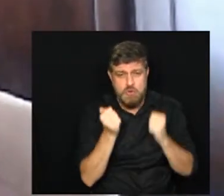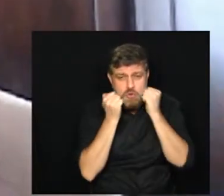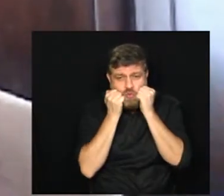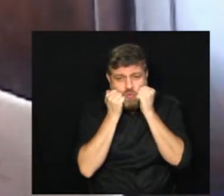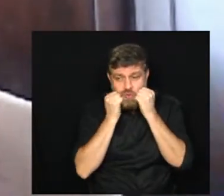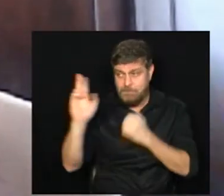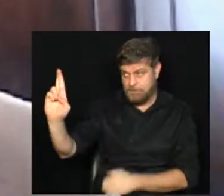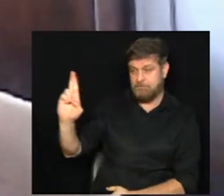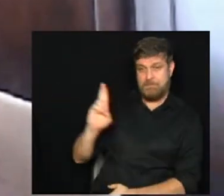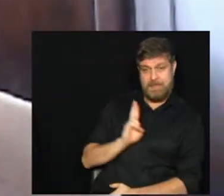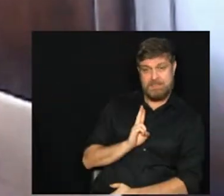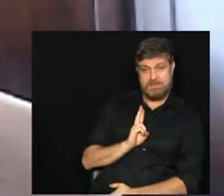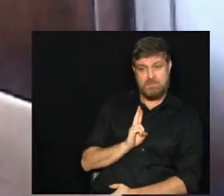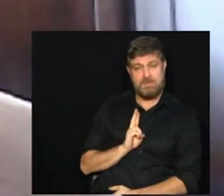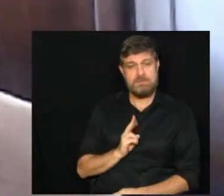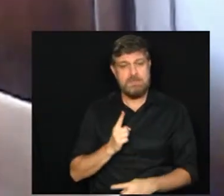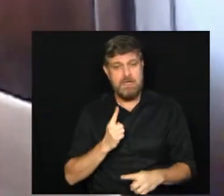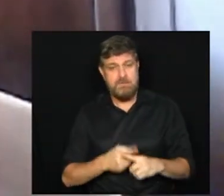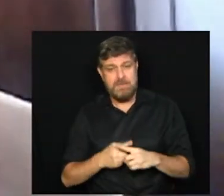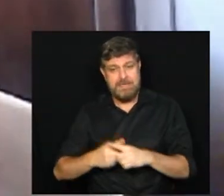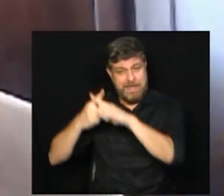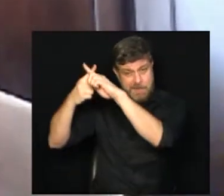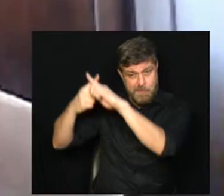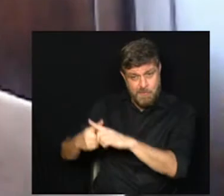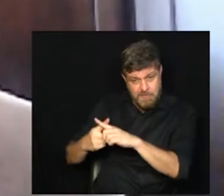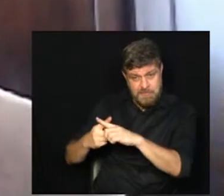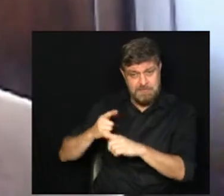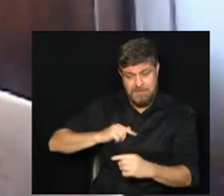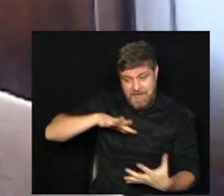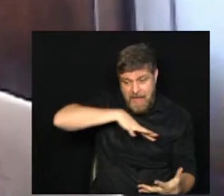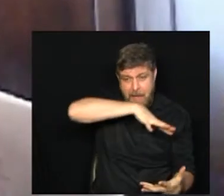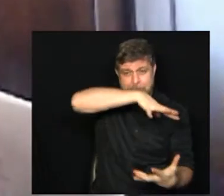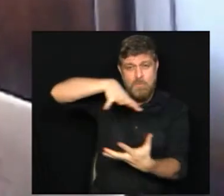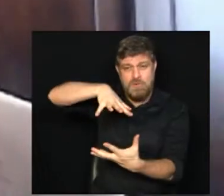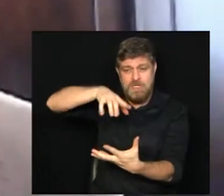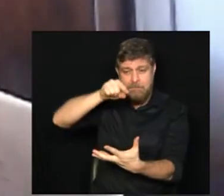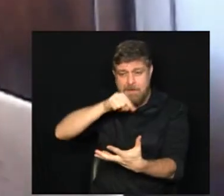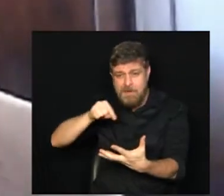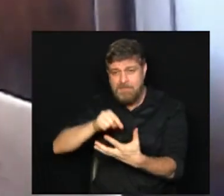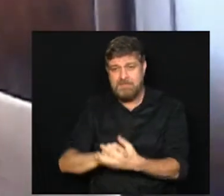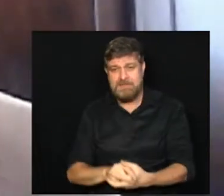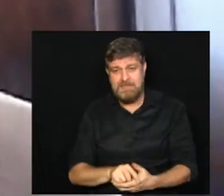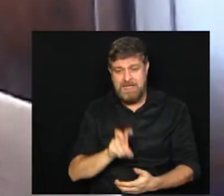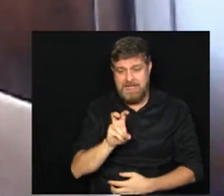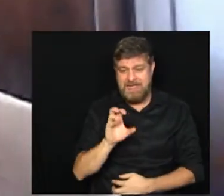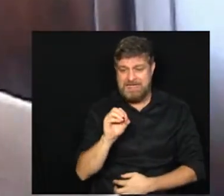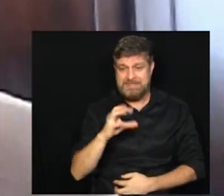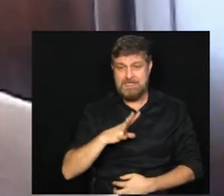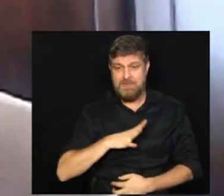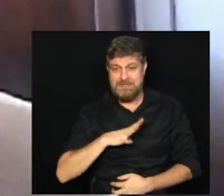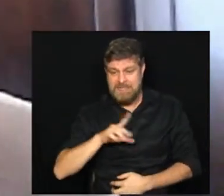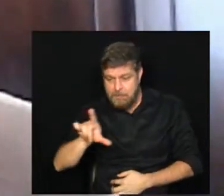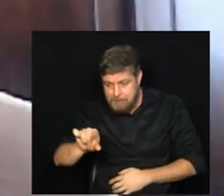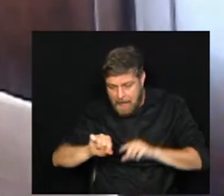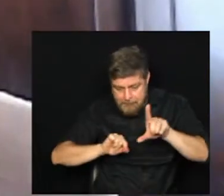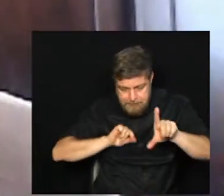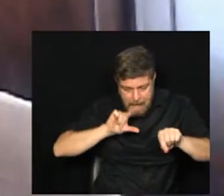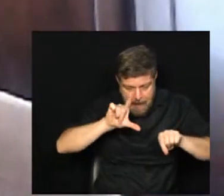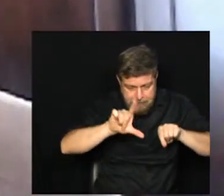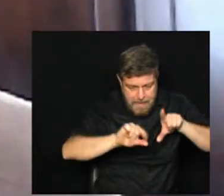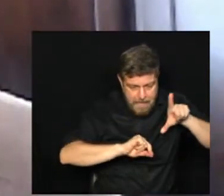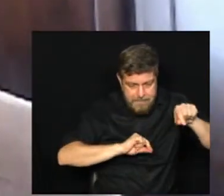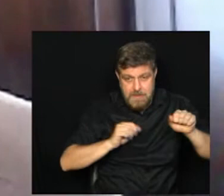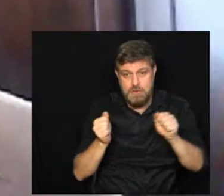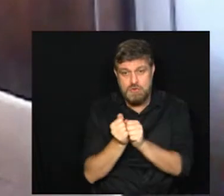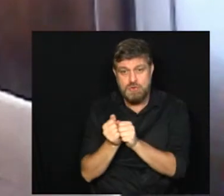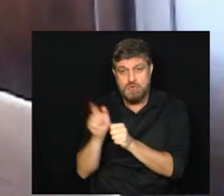resposta, porque como esse concurso ele foi global, vão ser escolhidas 50 cidades para desenvolver com a consultoria